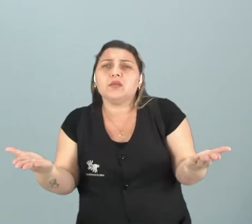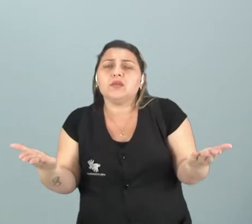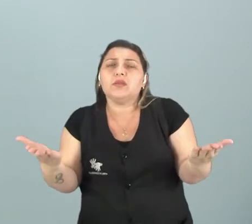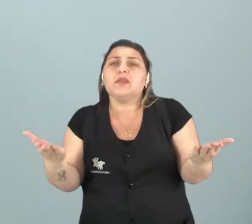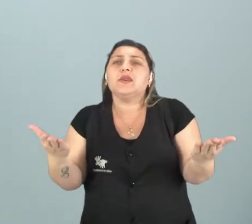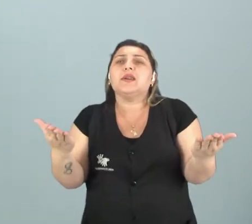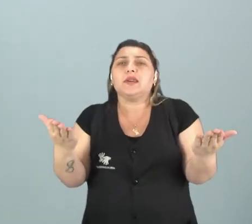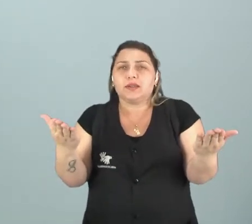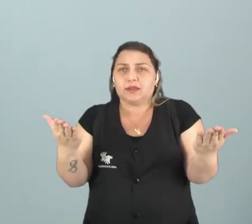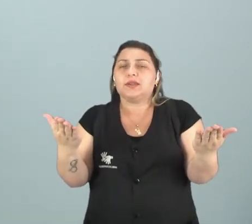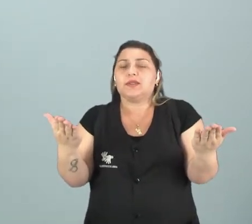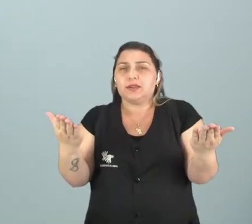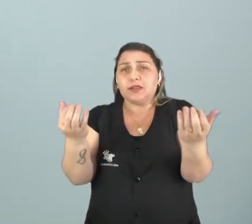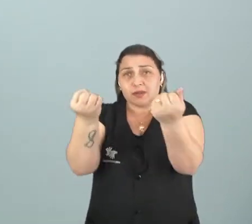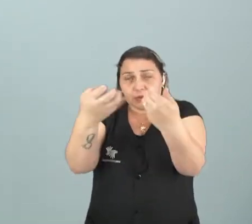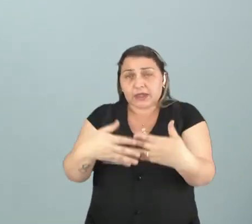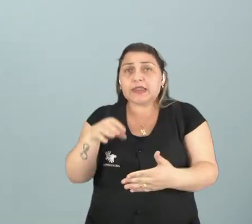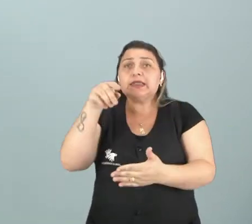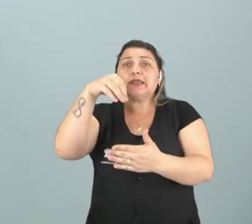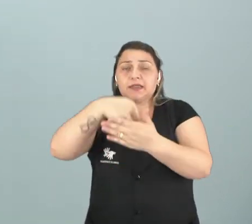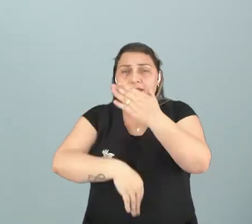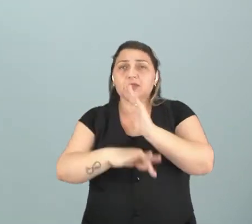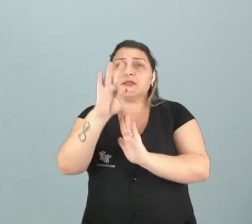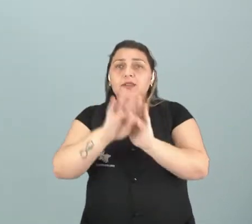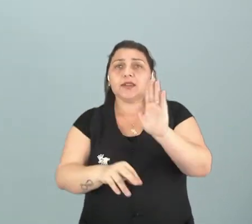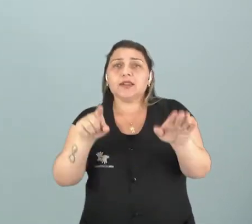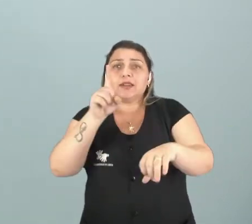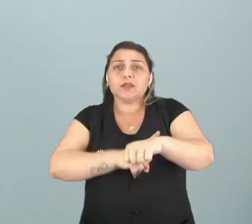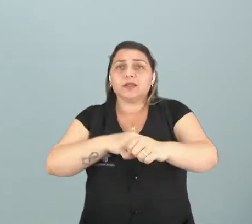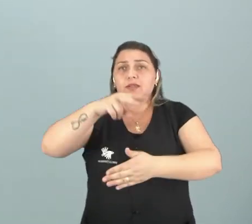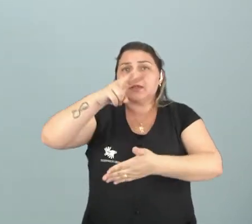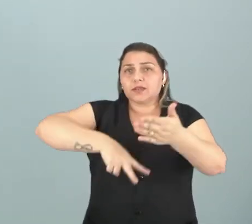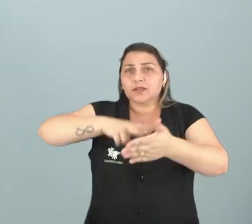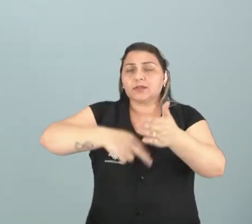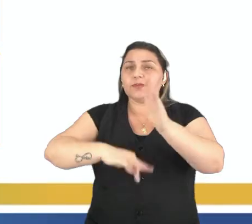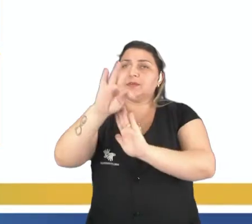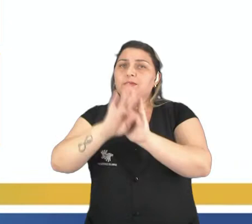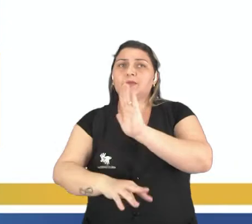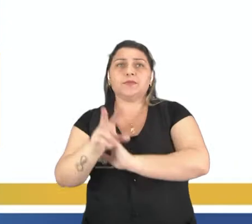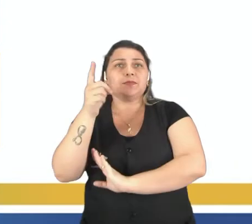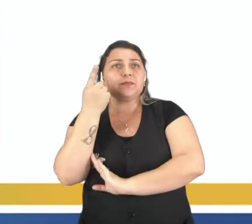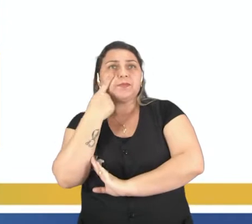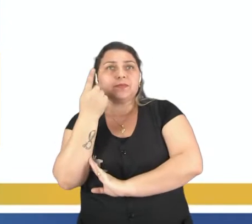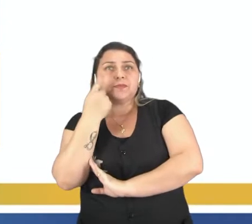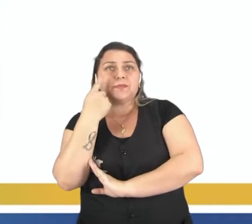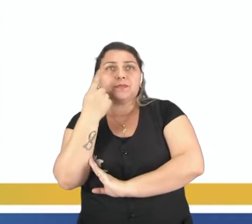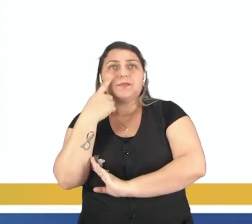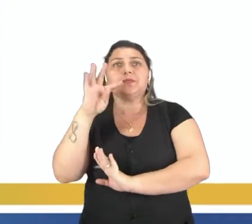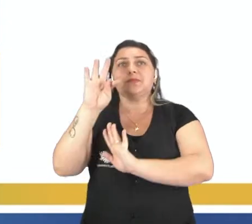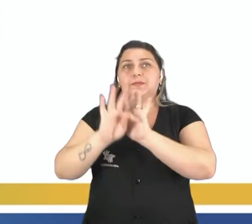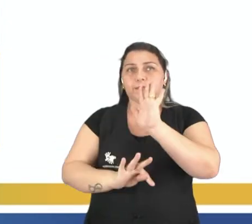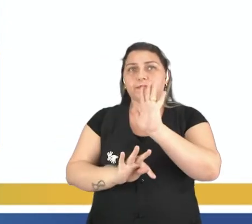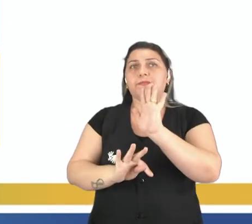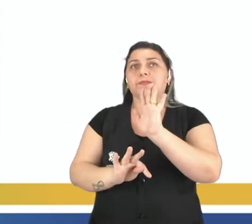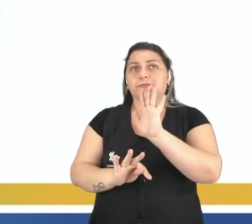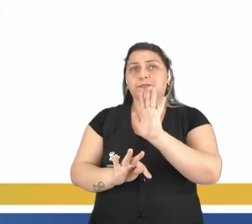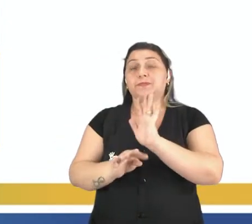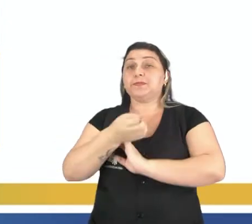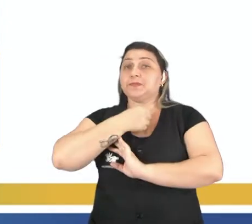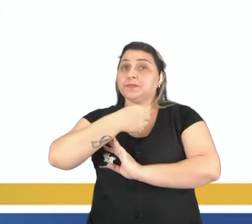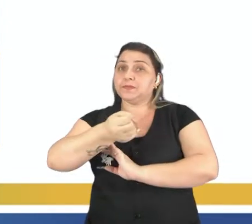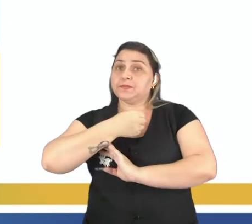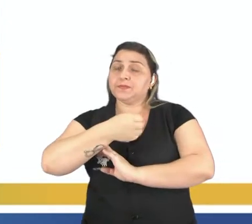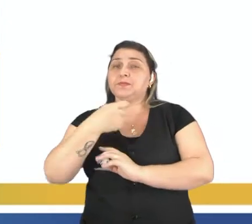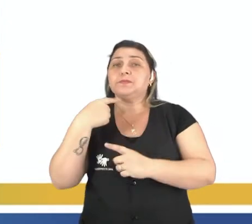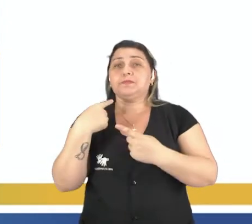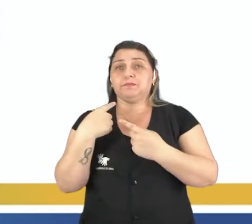Ele é distribuído durante ali a leitura do texto. Vamos lá, observem, esse texto, a reportagem